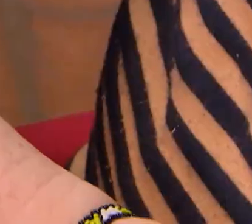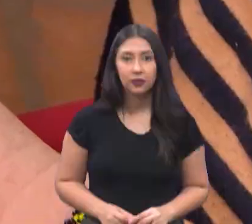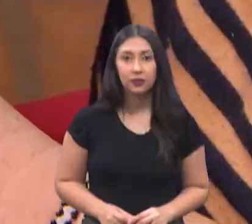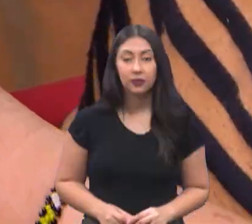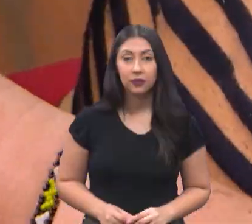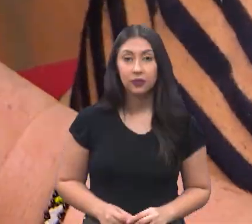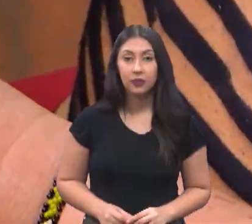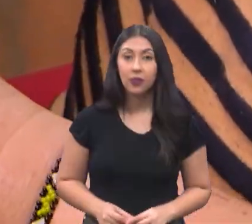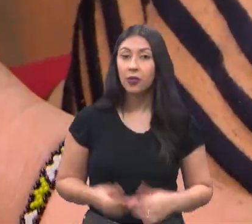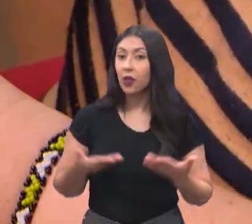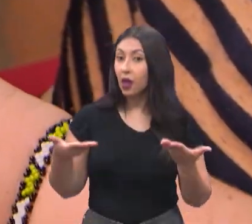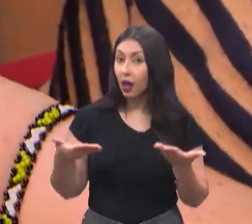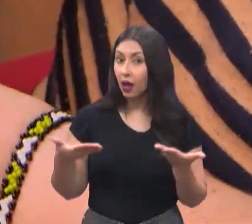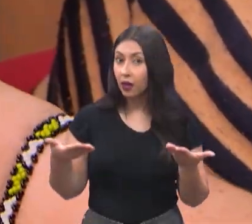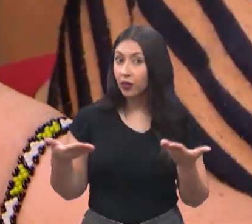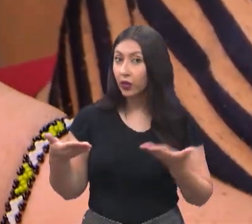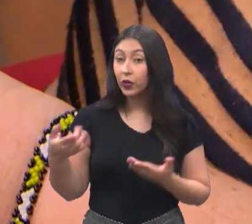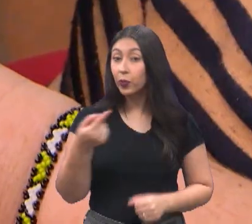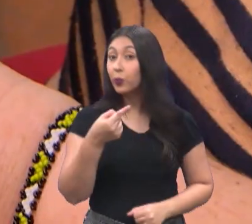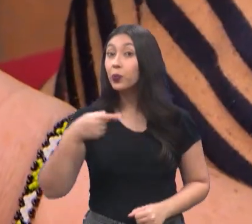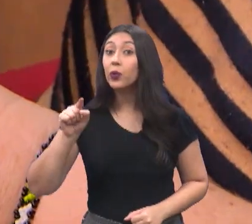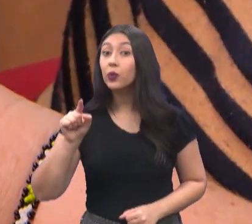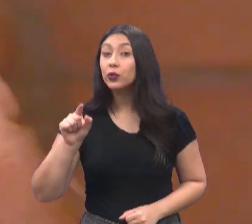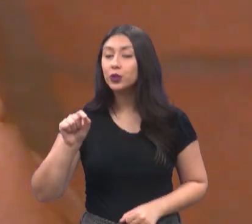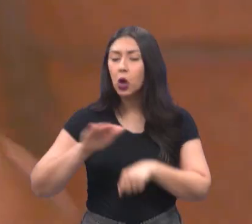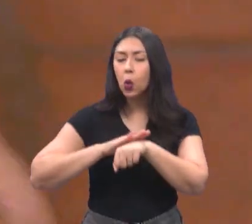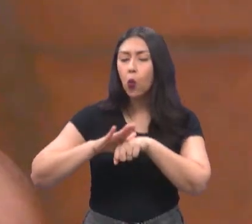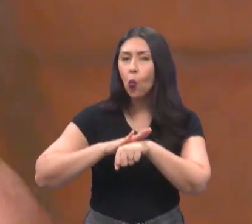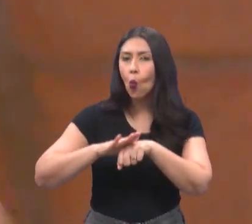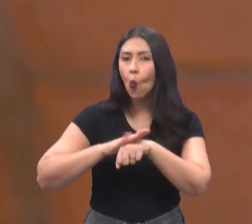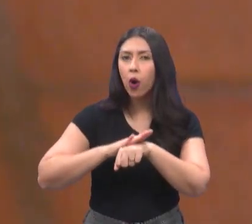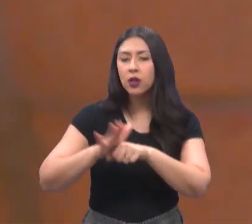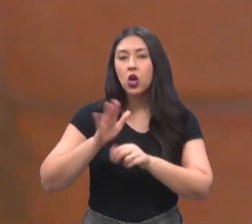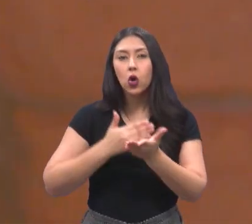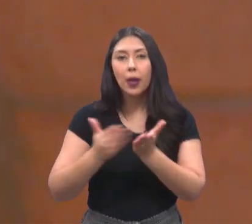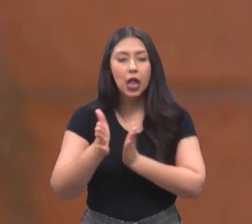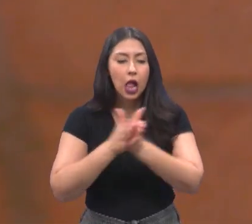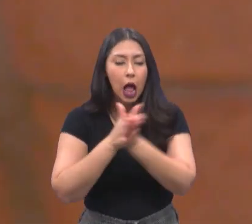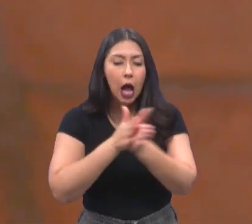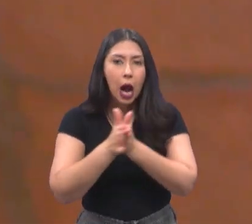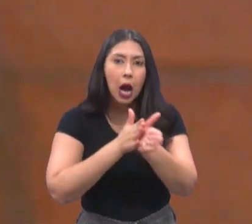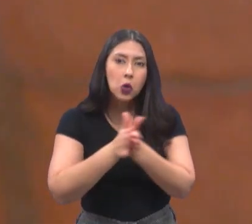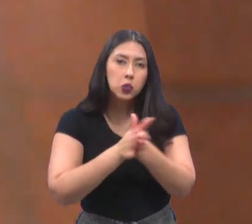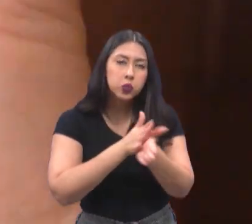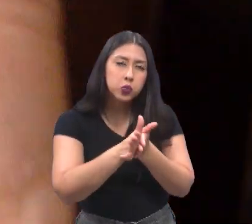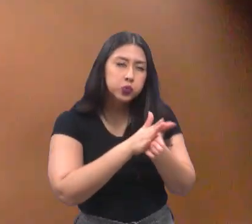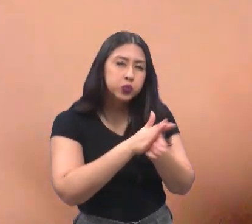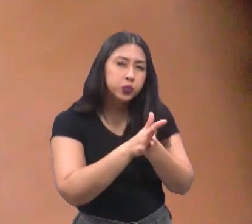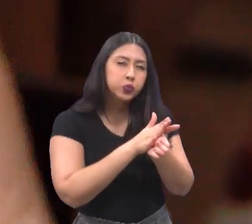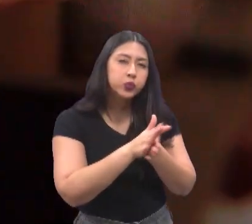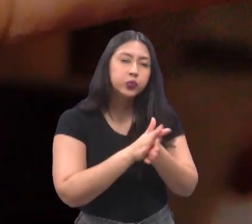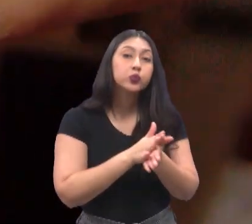Agora a gente vai dar a etapa final, que é a etapa do acabamento. A gente vai lixando com a lixa cada vez mais fina,